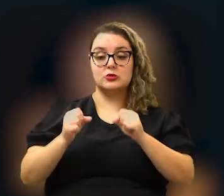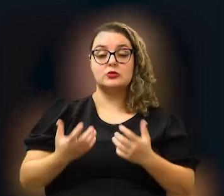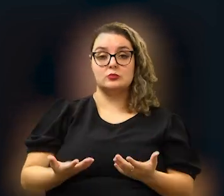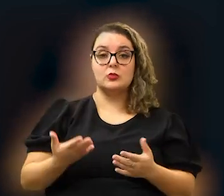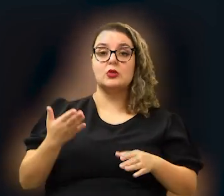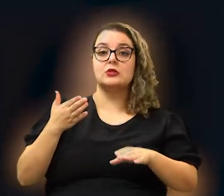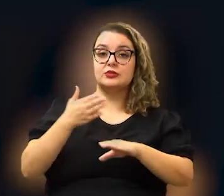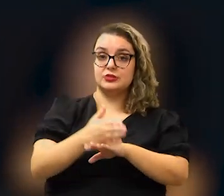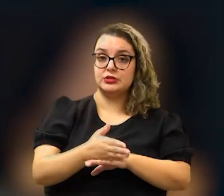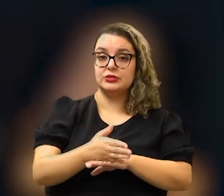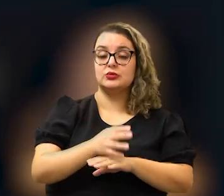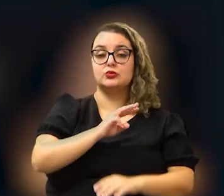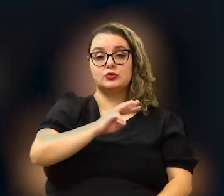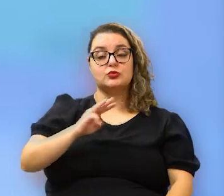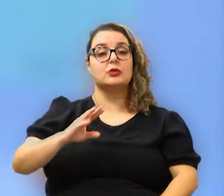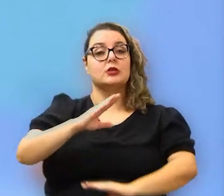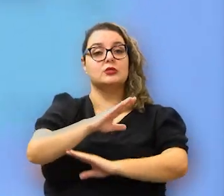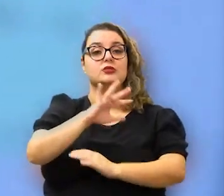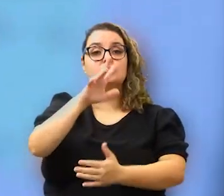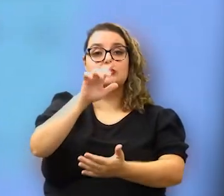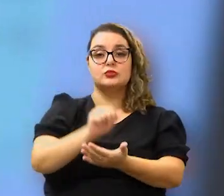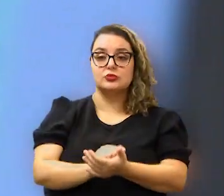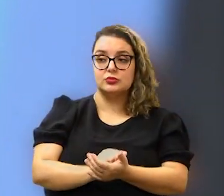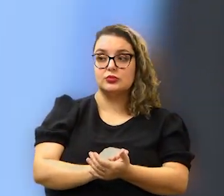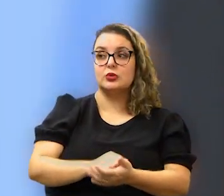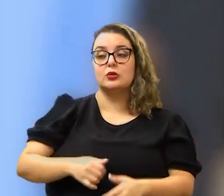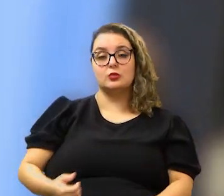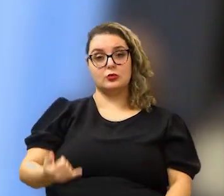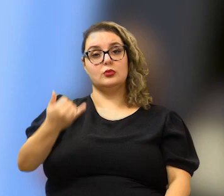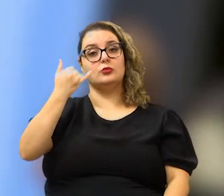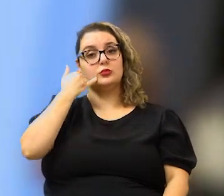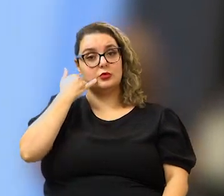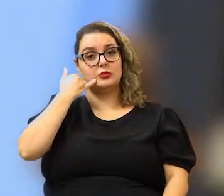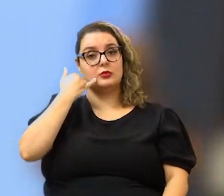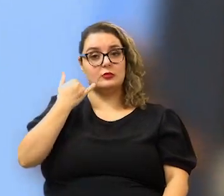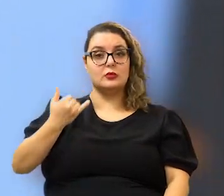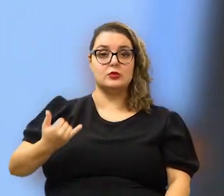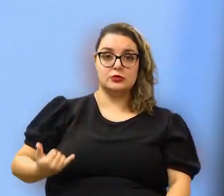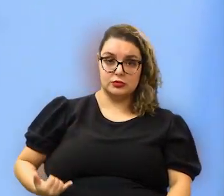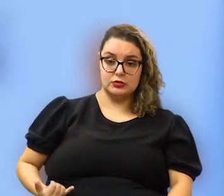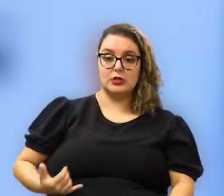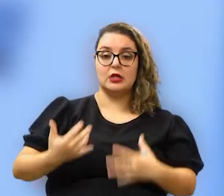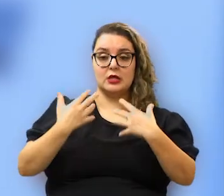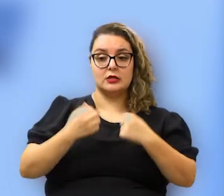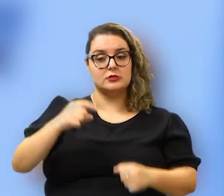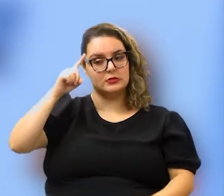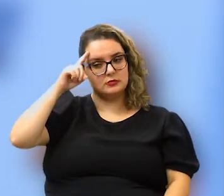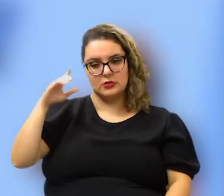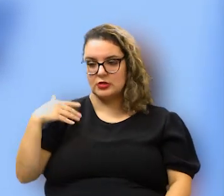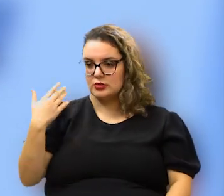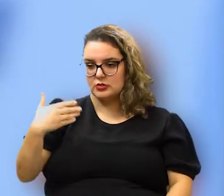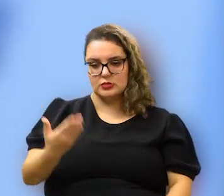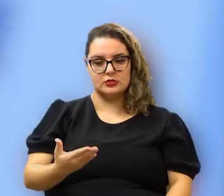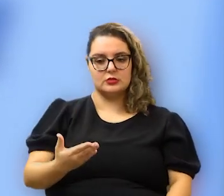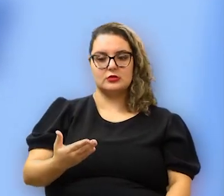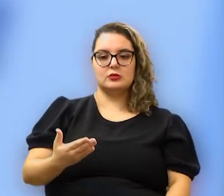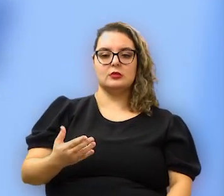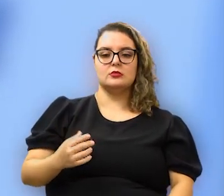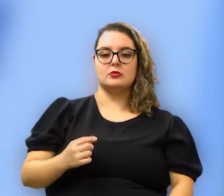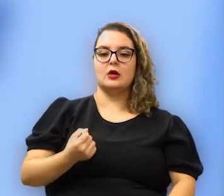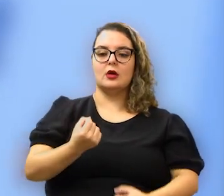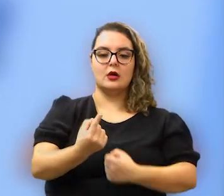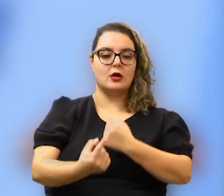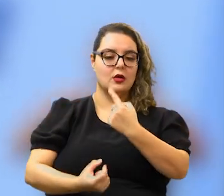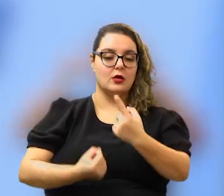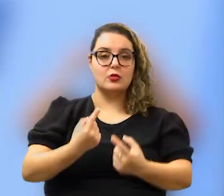celular, receber diariamente, né, pílulas, né, de informações daquilo que aconteceu, como se fossem pequenas